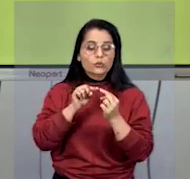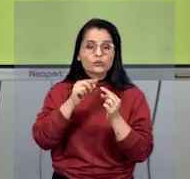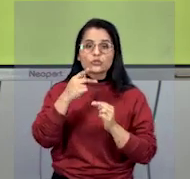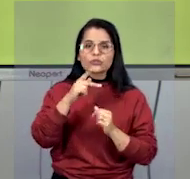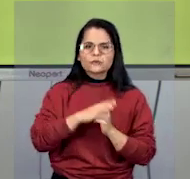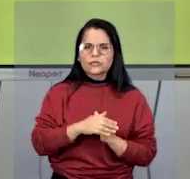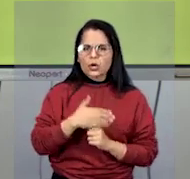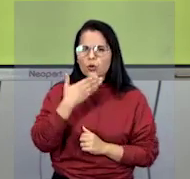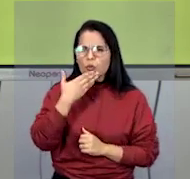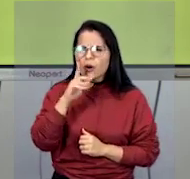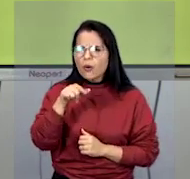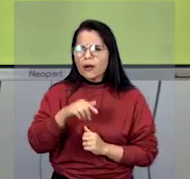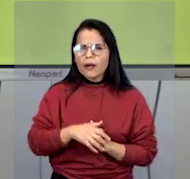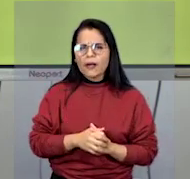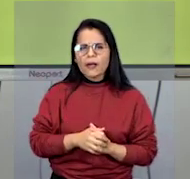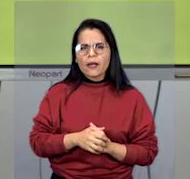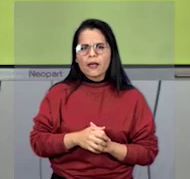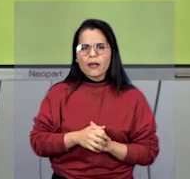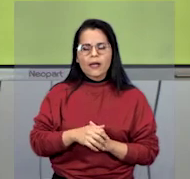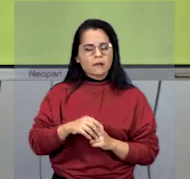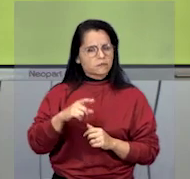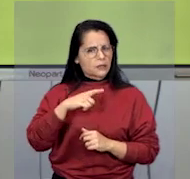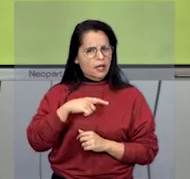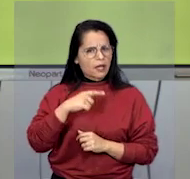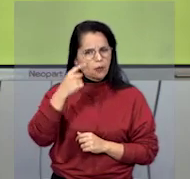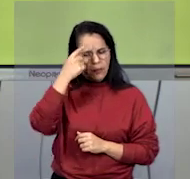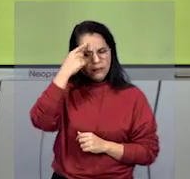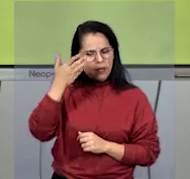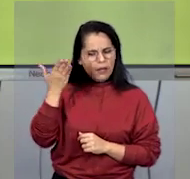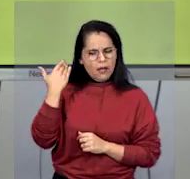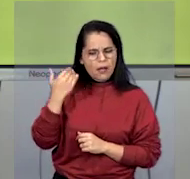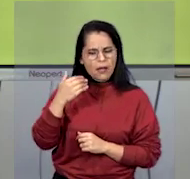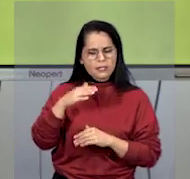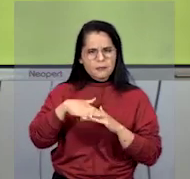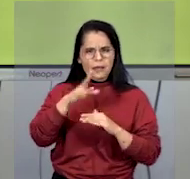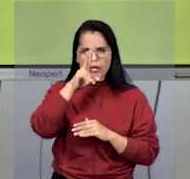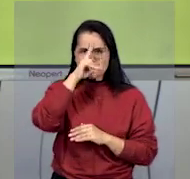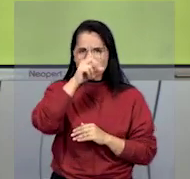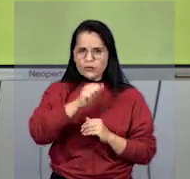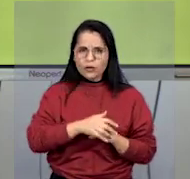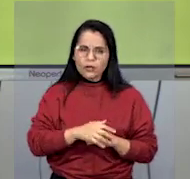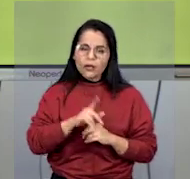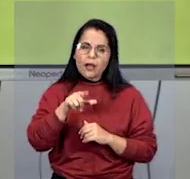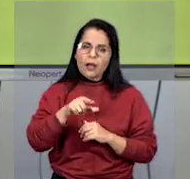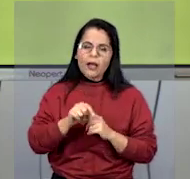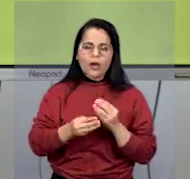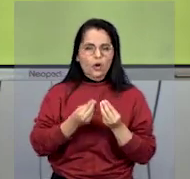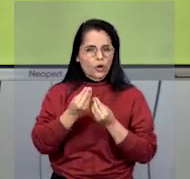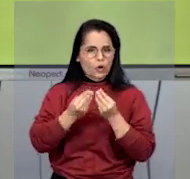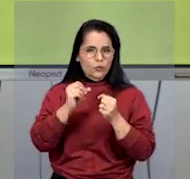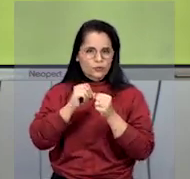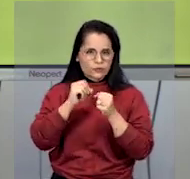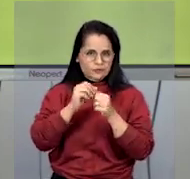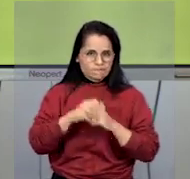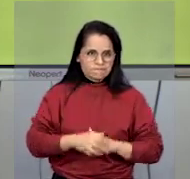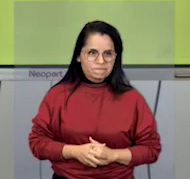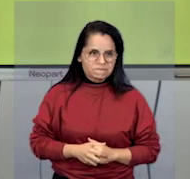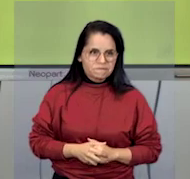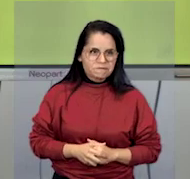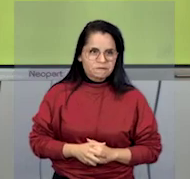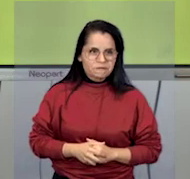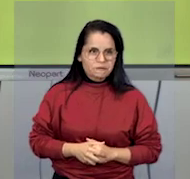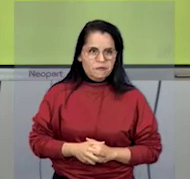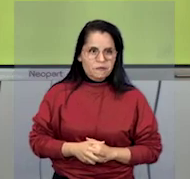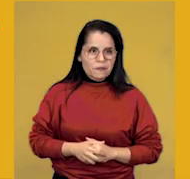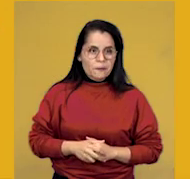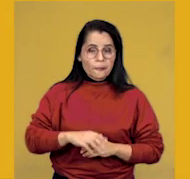que é a sua intenção? É reforçar a ideia anterior? Dizer algo mais forte ainda? Esses são os operadores argumentativos. Aqueles